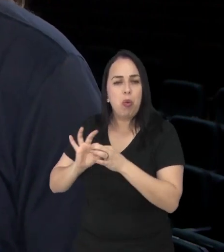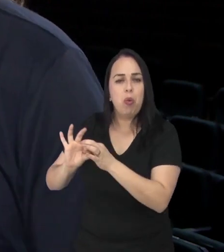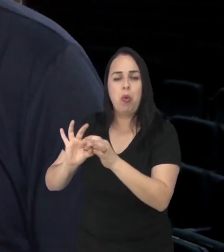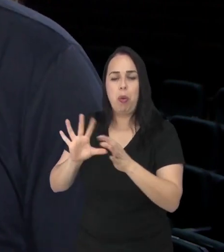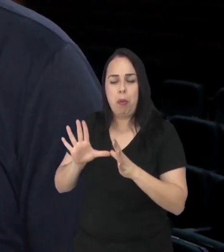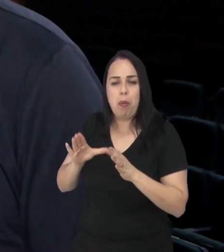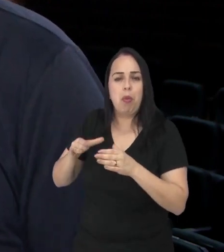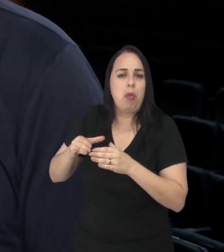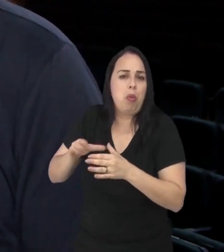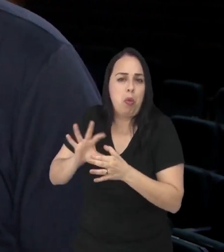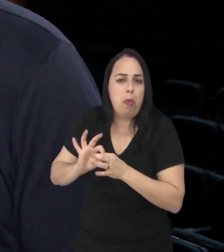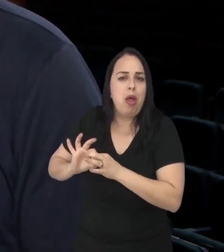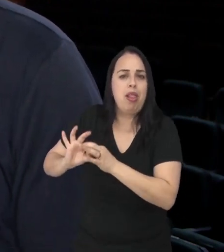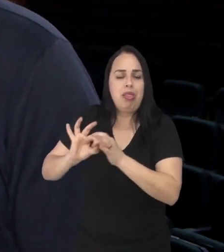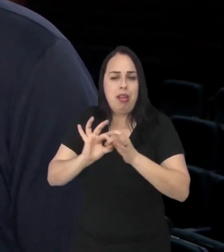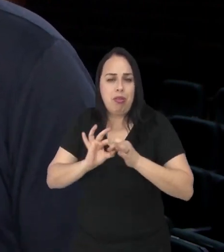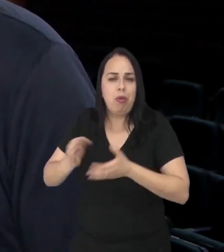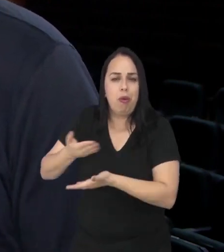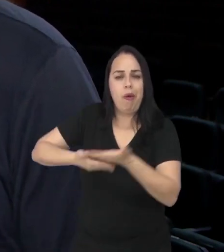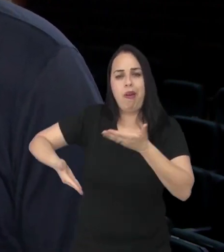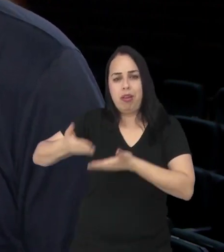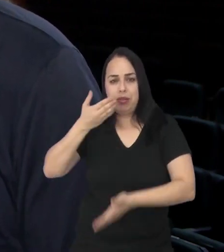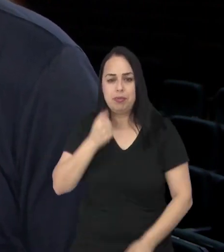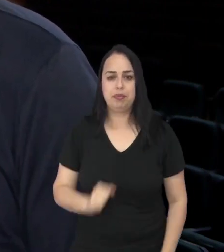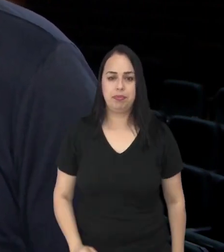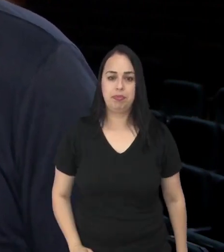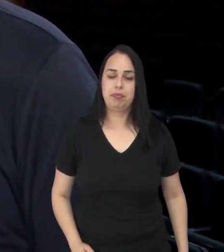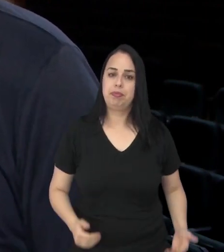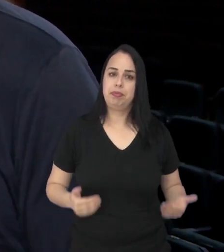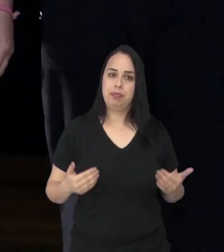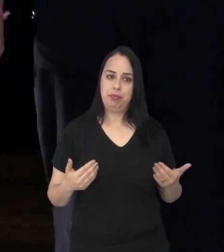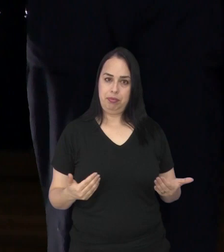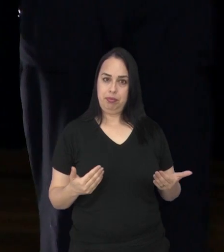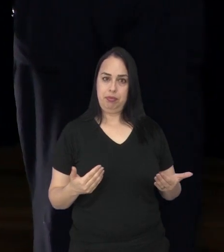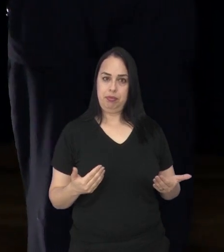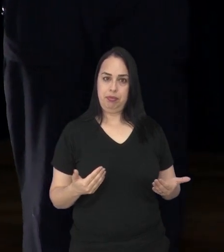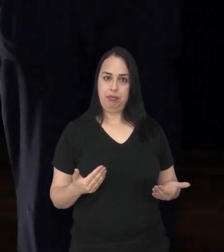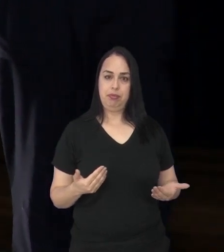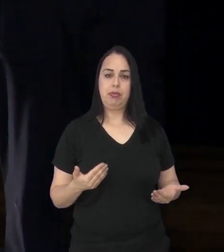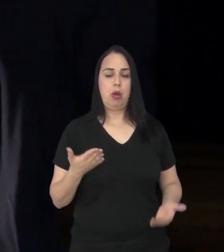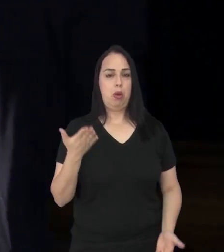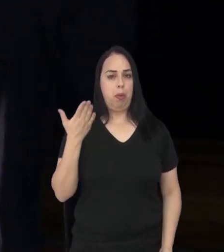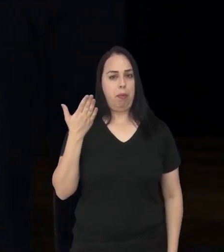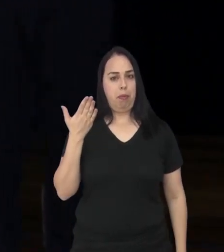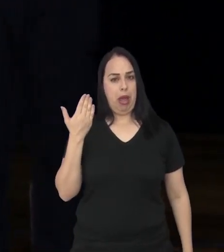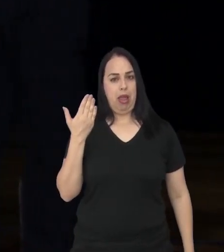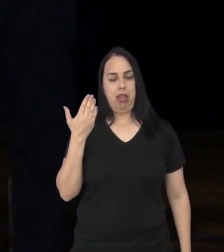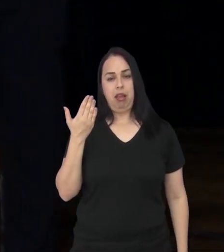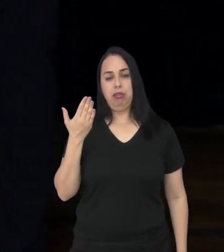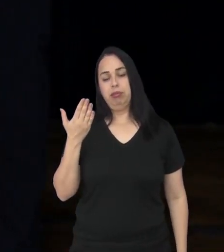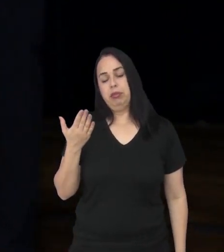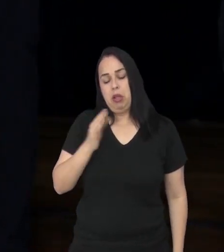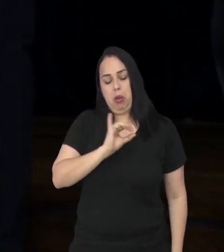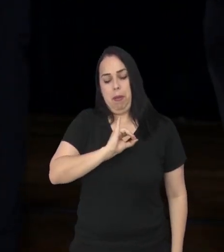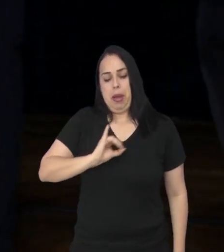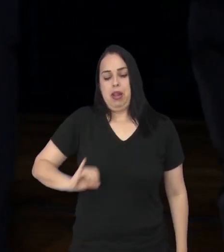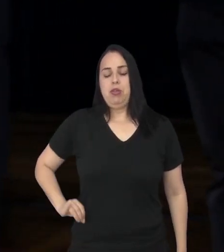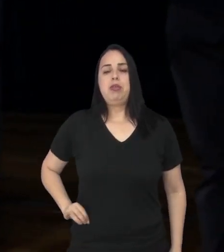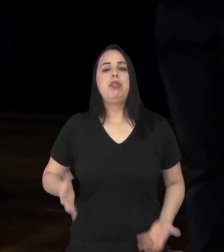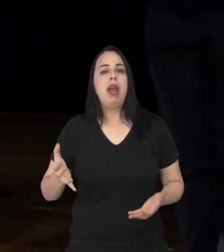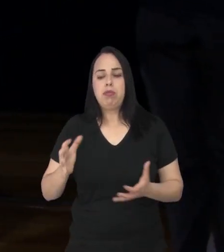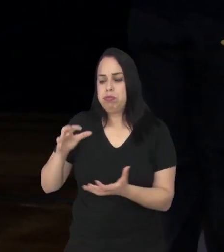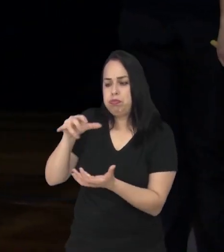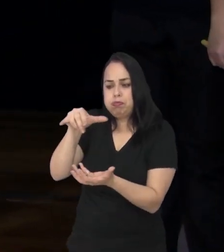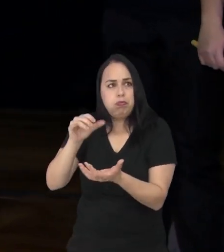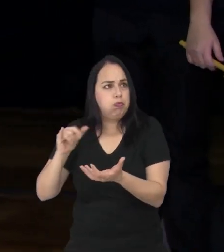liga, né? As pessoas gostam muito de vir trabalhar aqui também por conta disso. Um imperador ganancioso quer